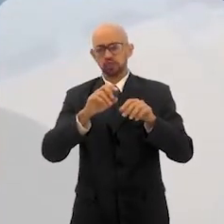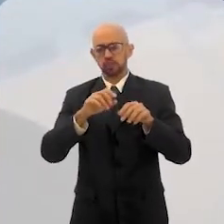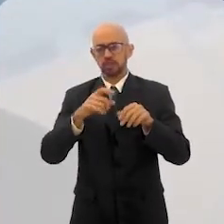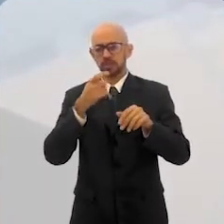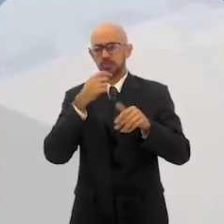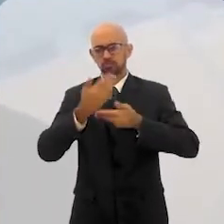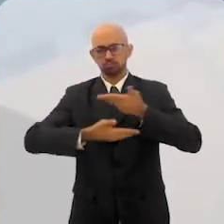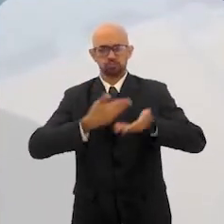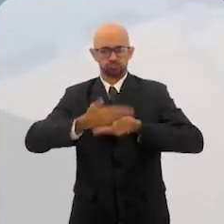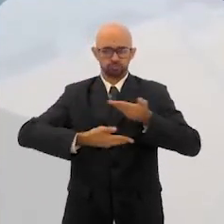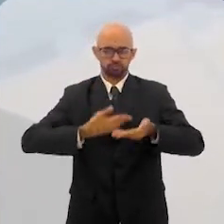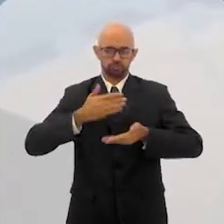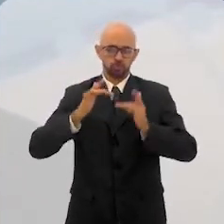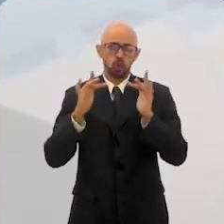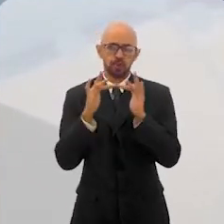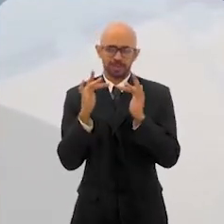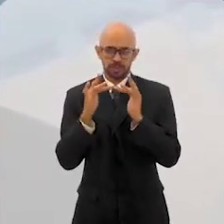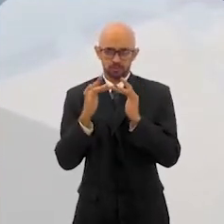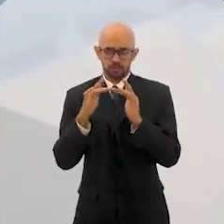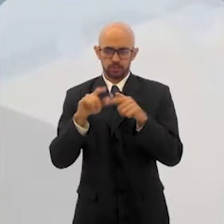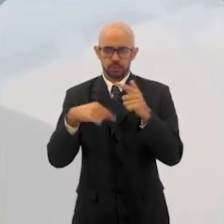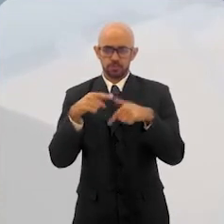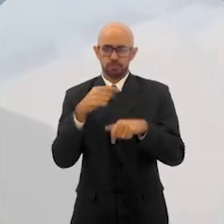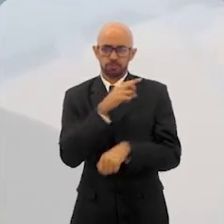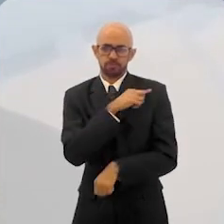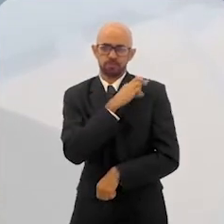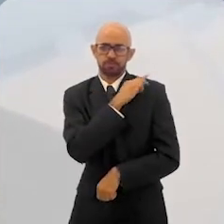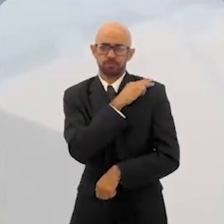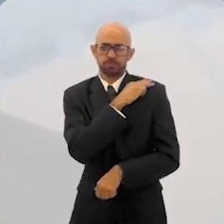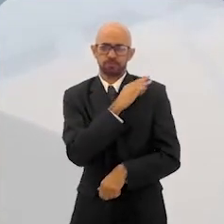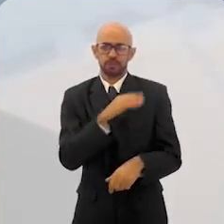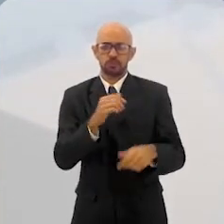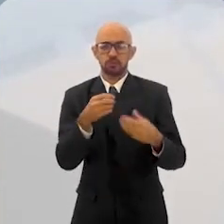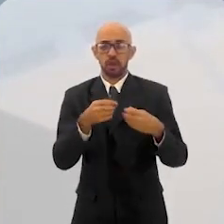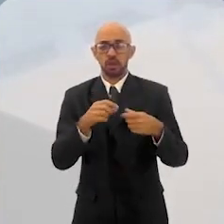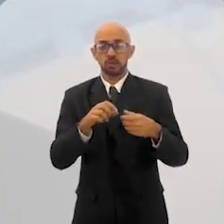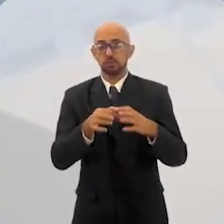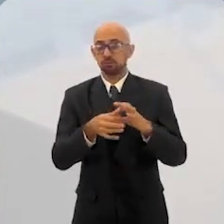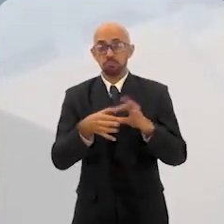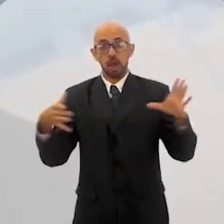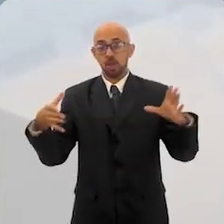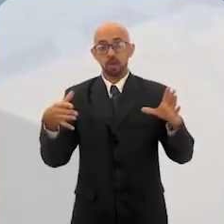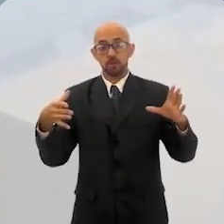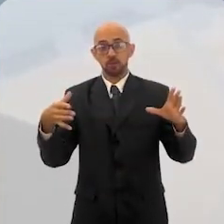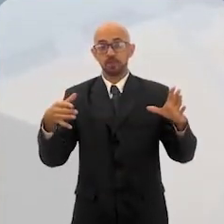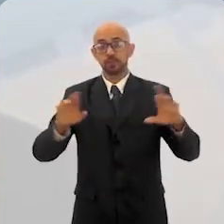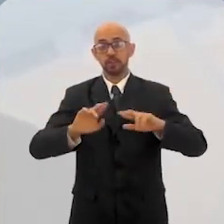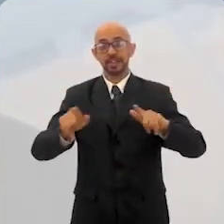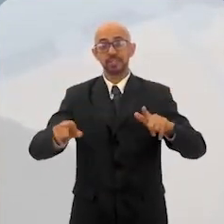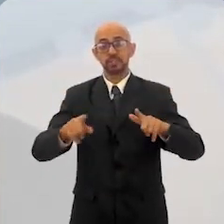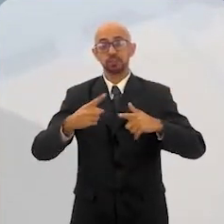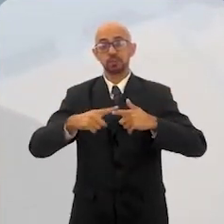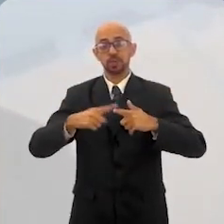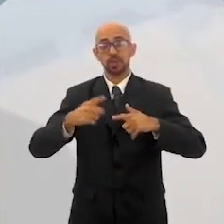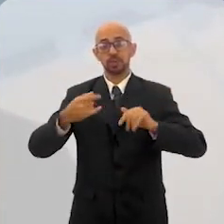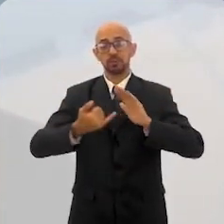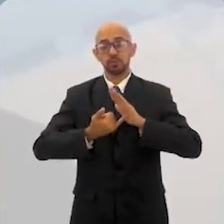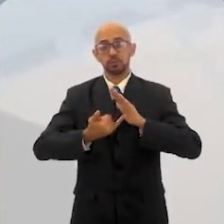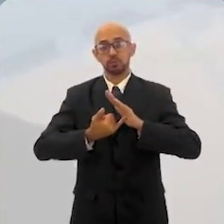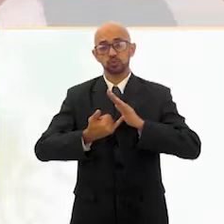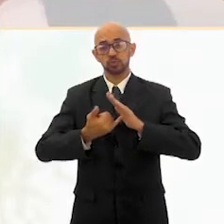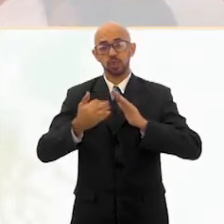Então, assim, tinha um convívio mais próximo. O ensino médio, para mim, foi muito disruptivo nesse sentido, né? Porque eu passei por uma